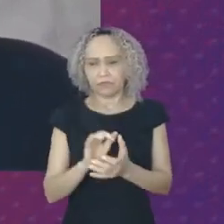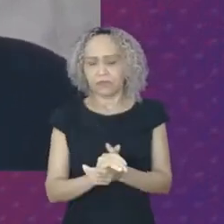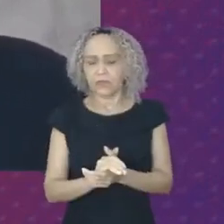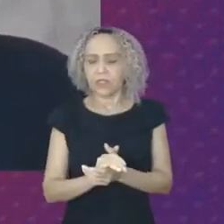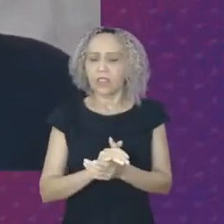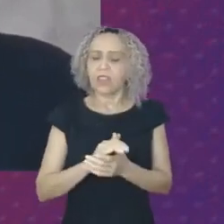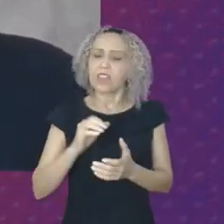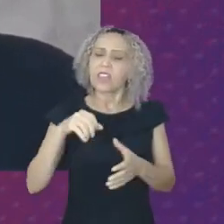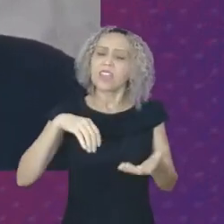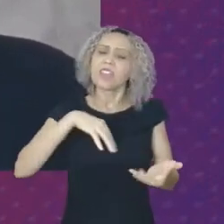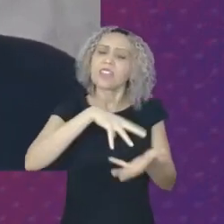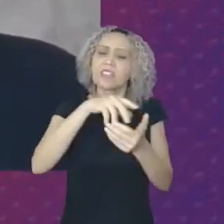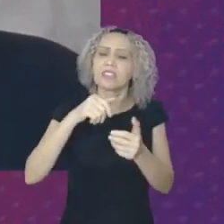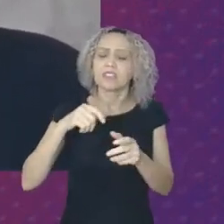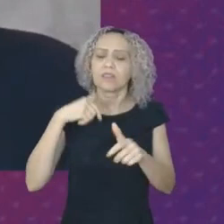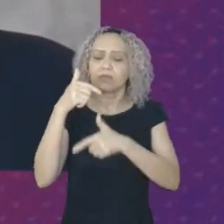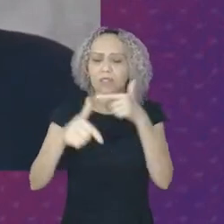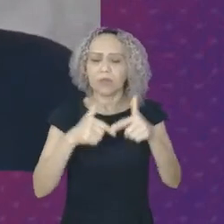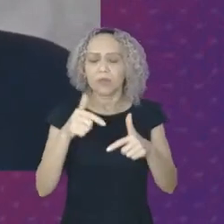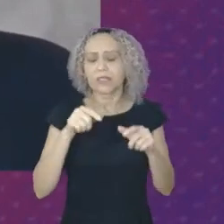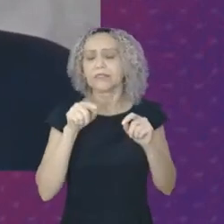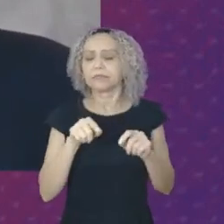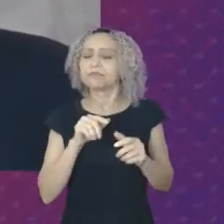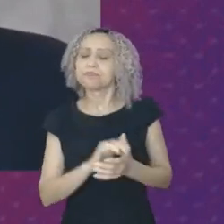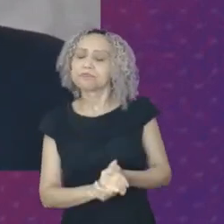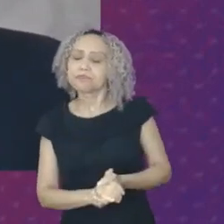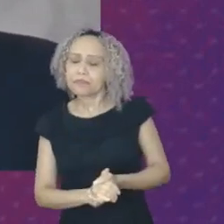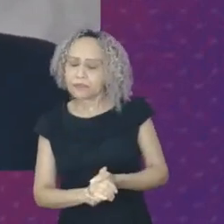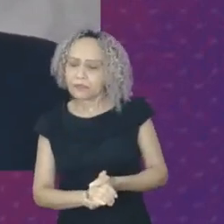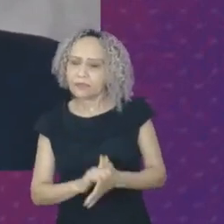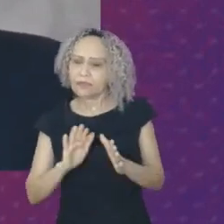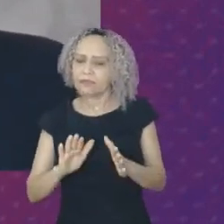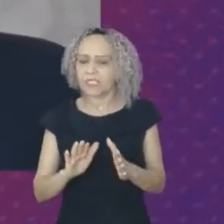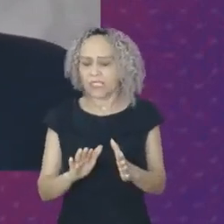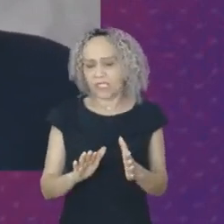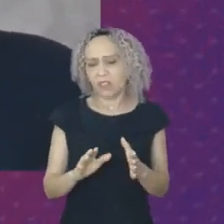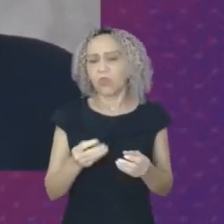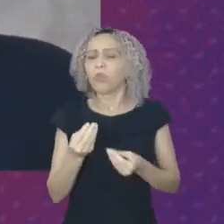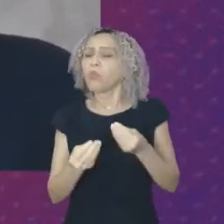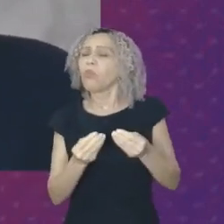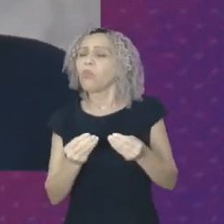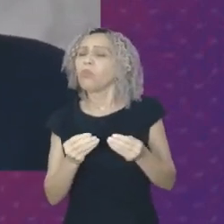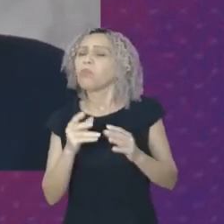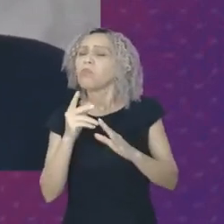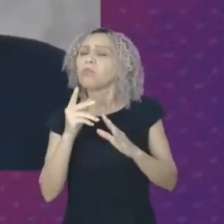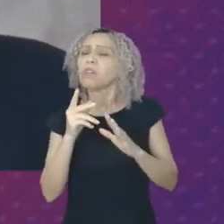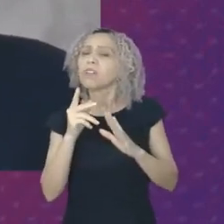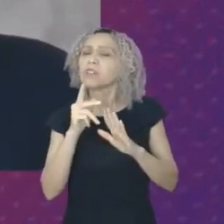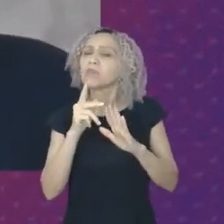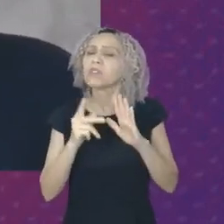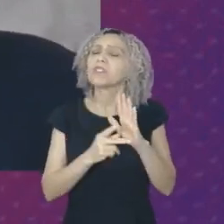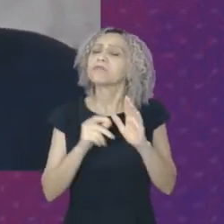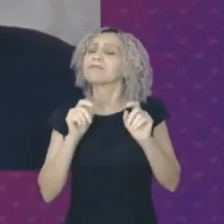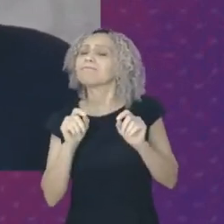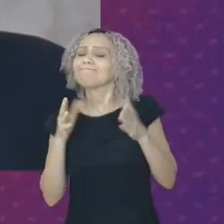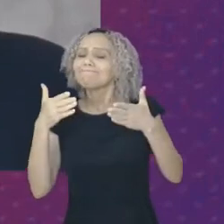ter sido vítimas de abordagens inadequadas, de